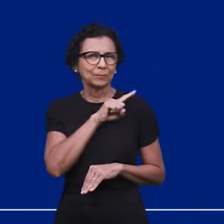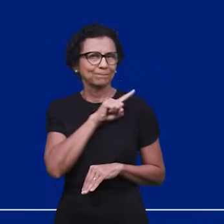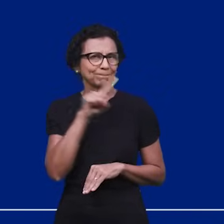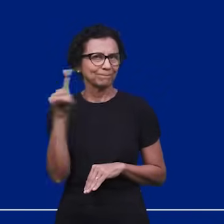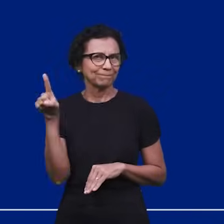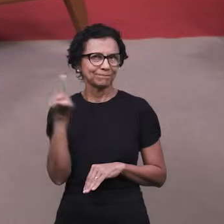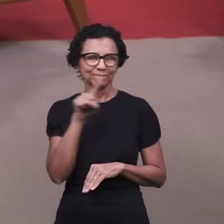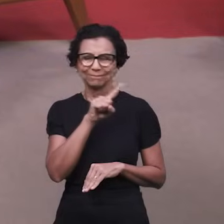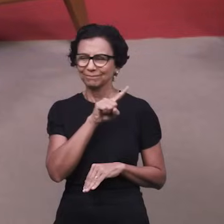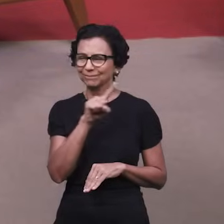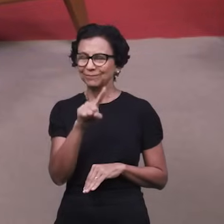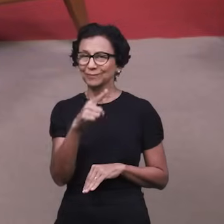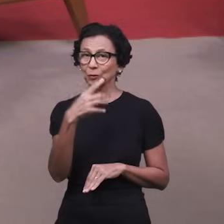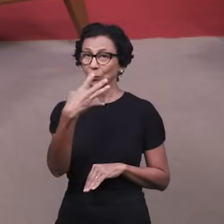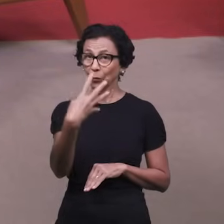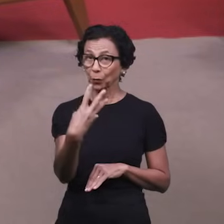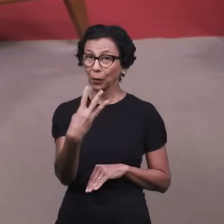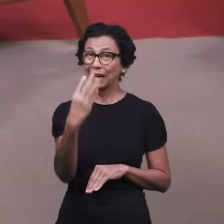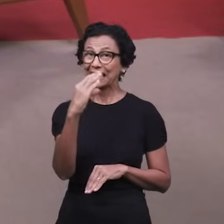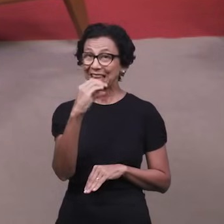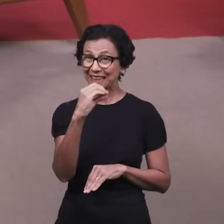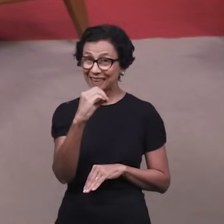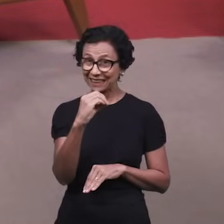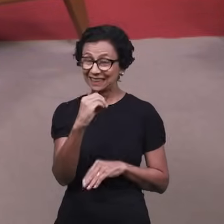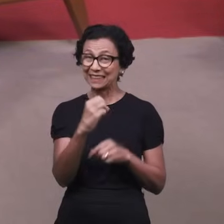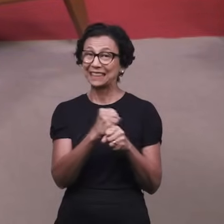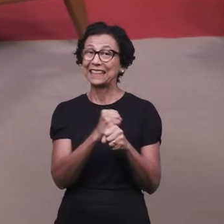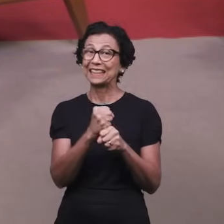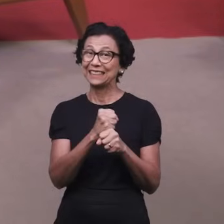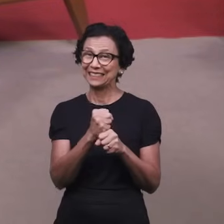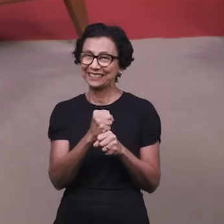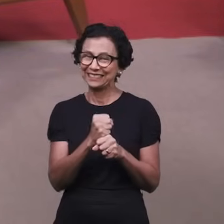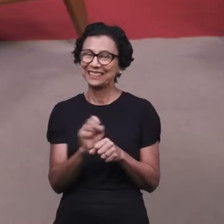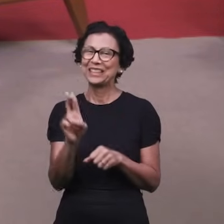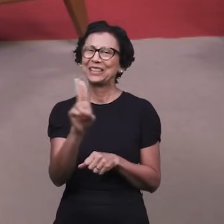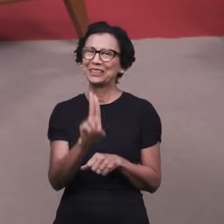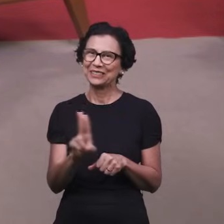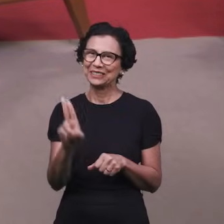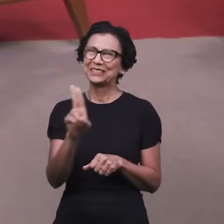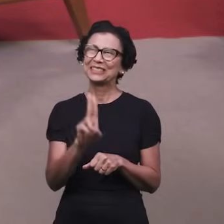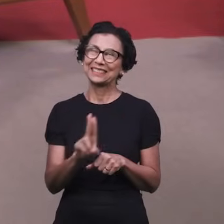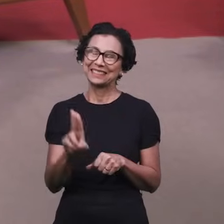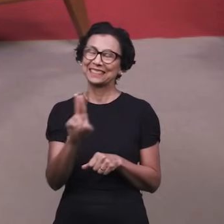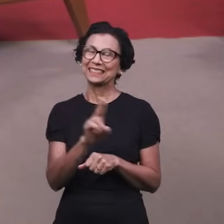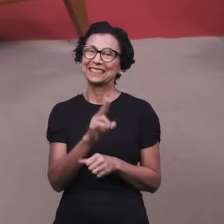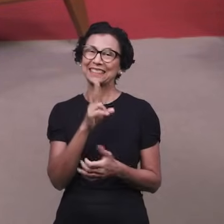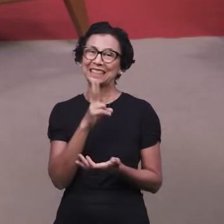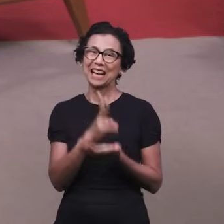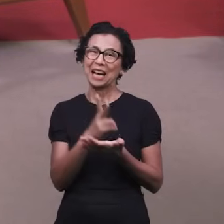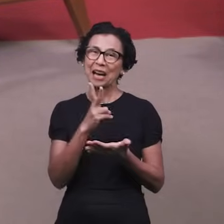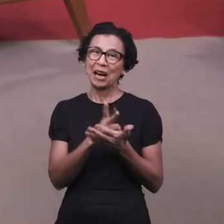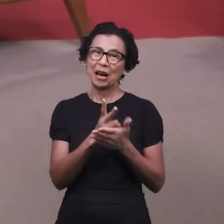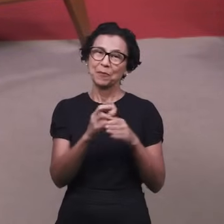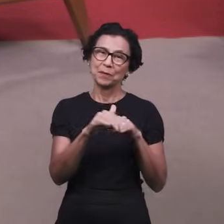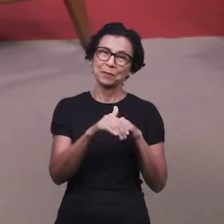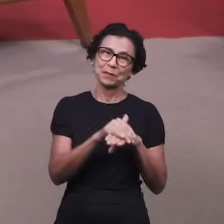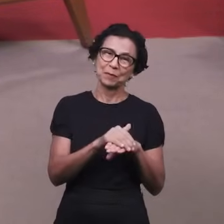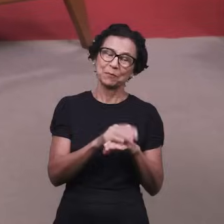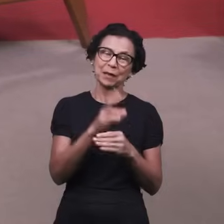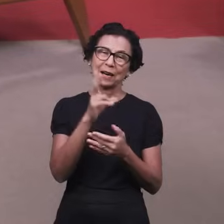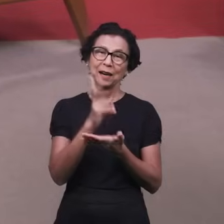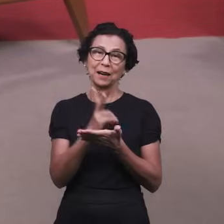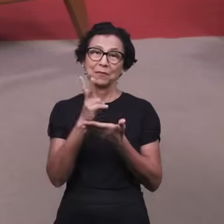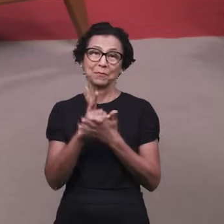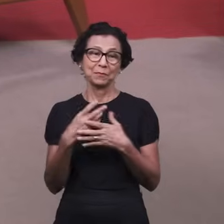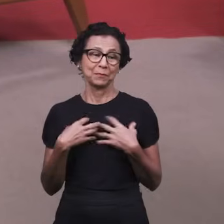sapato. Isso é milagre. 40 anos você usando a mesma sandália e ela não envelhece. É milagre, né? Assim é a caminhada